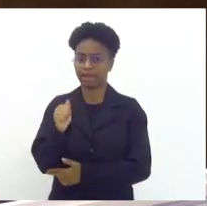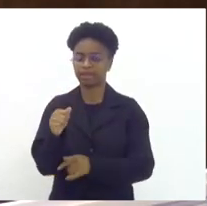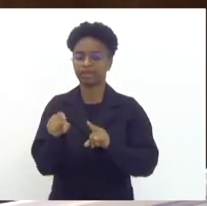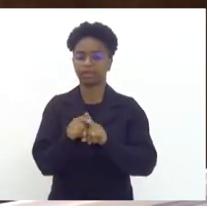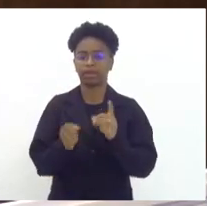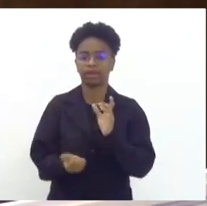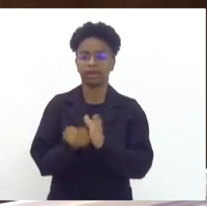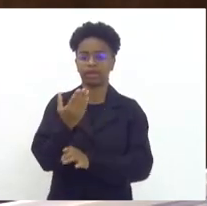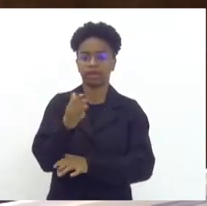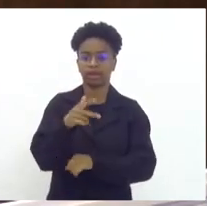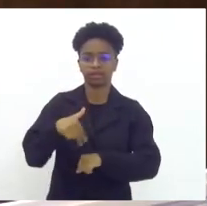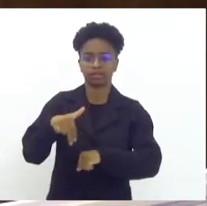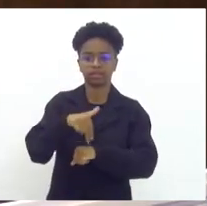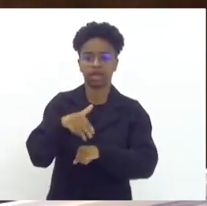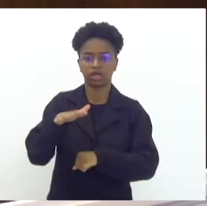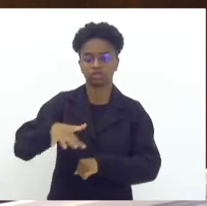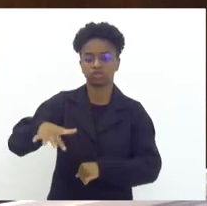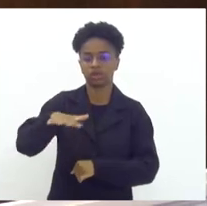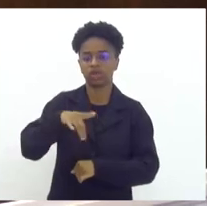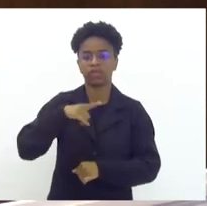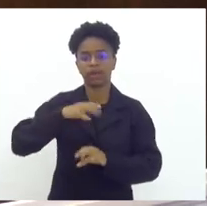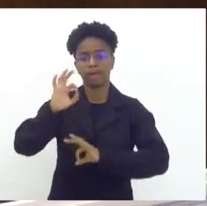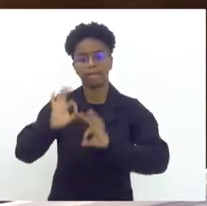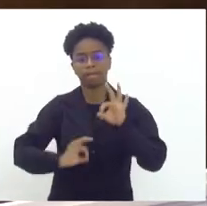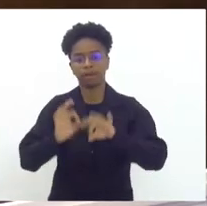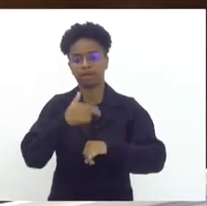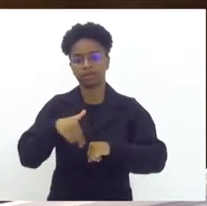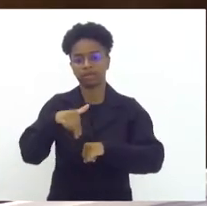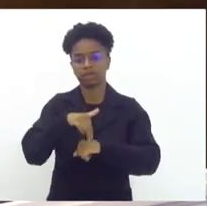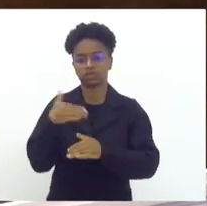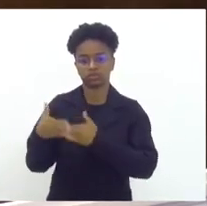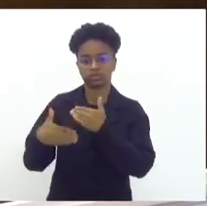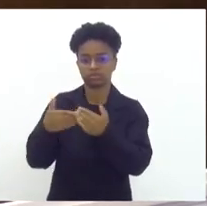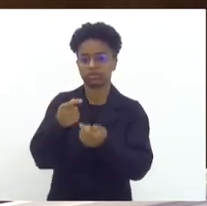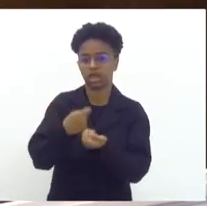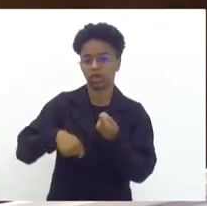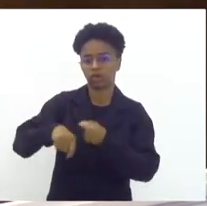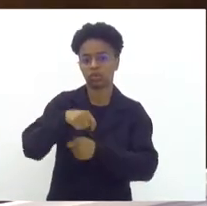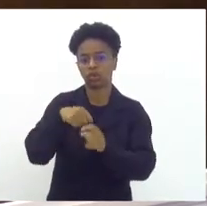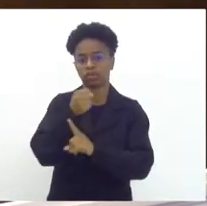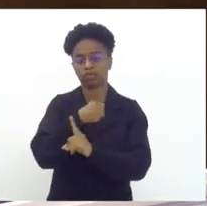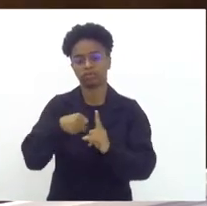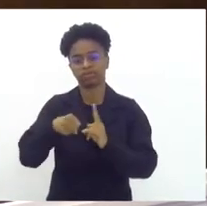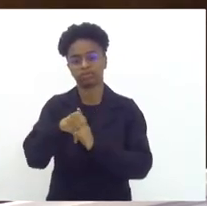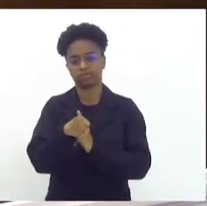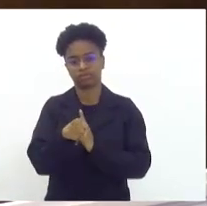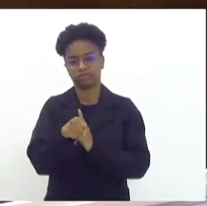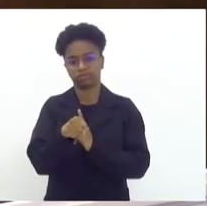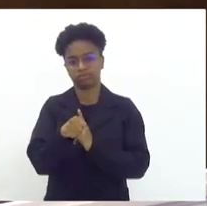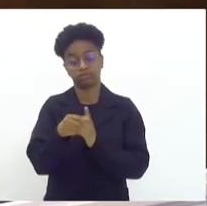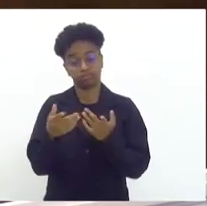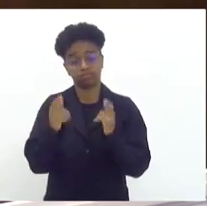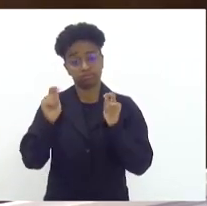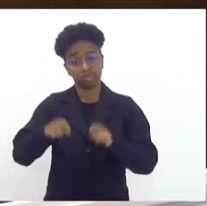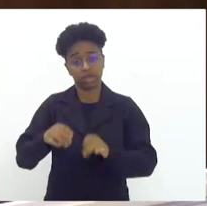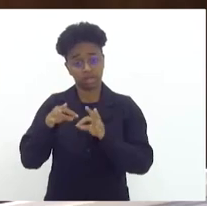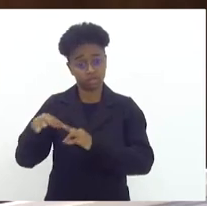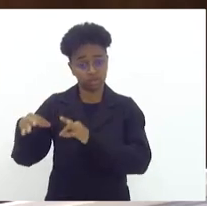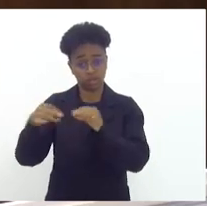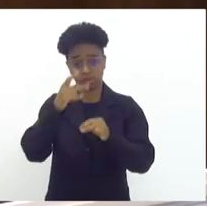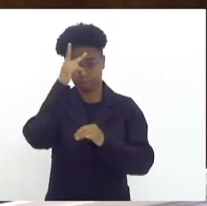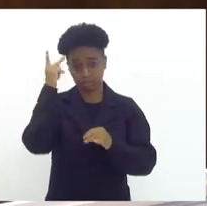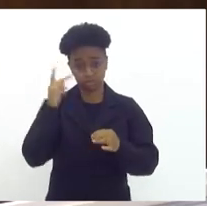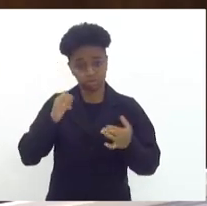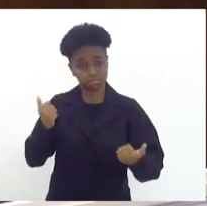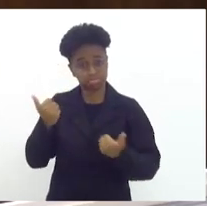a nível Nacional Um Plano Nacional de desenvolvimento econômico social para que todo mundo se ancore